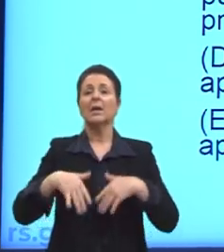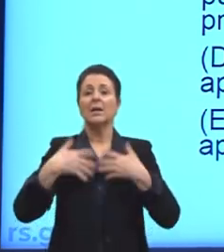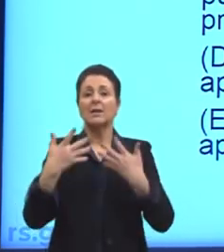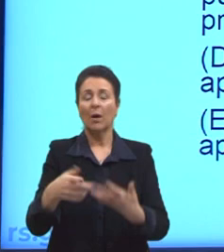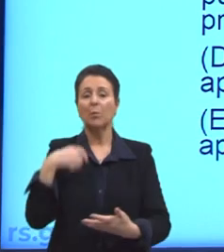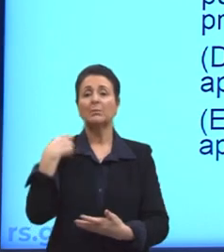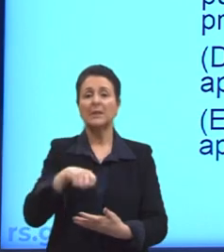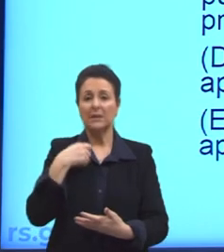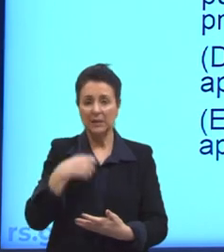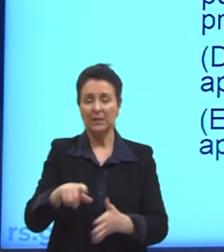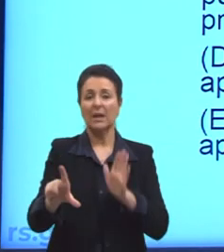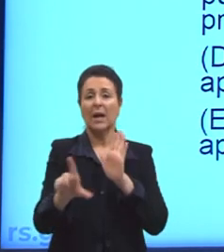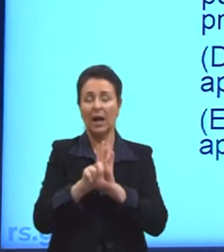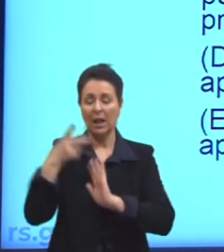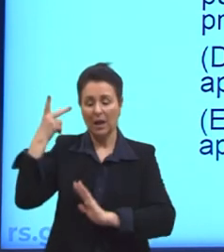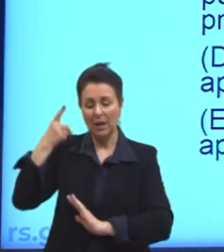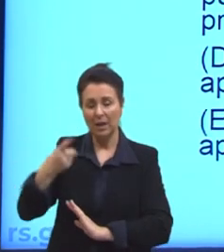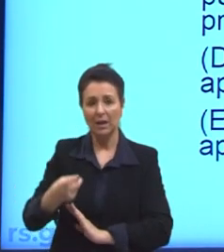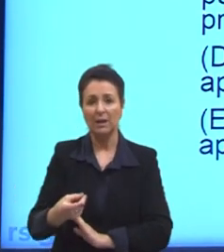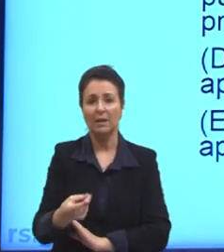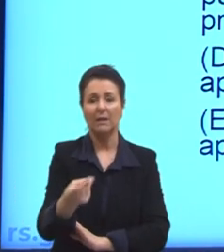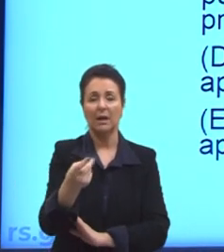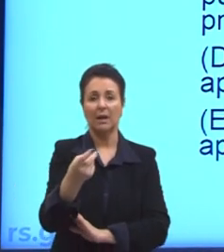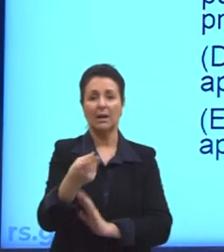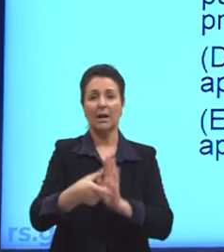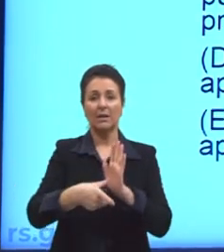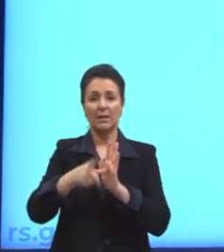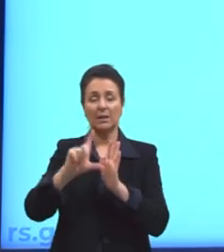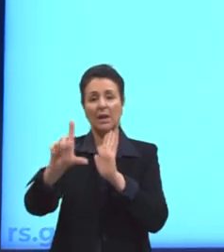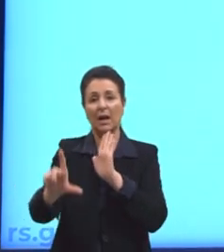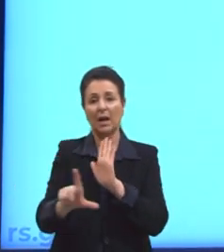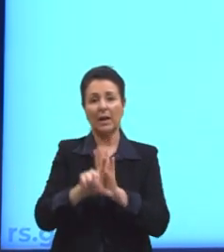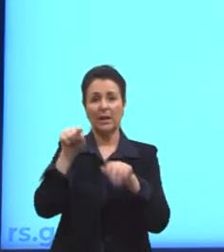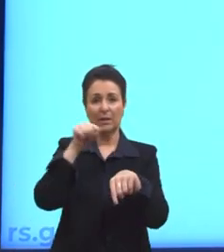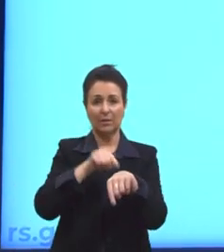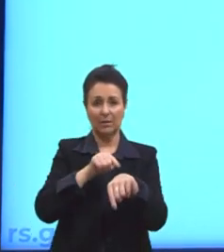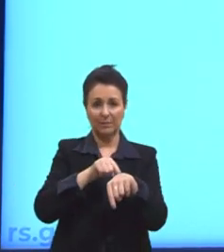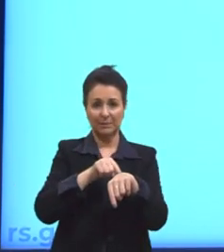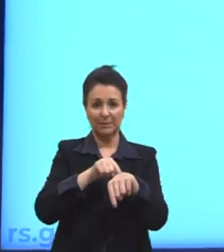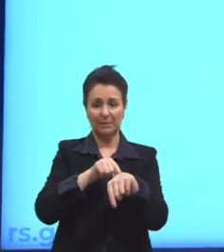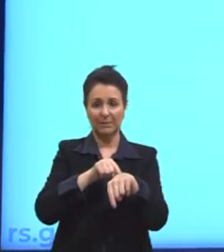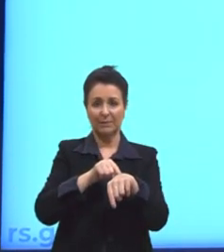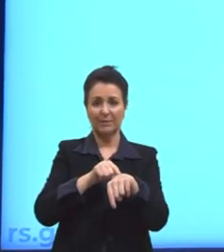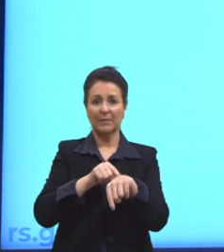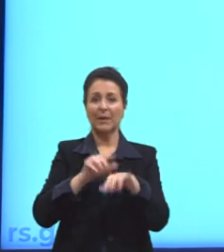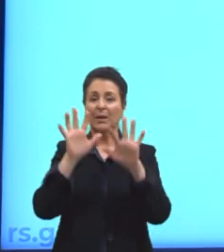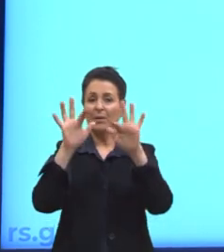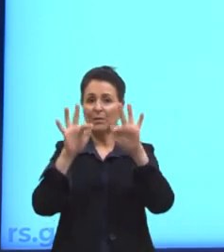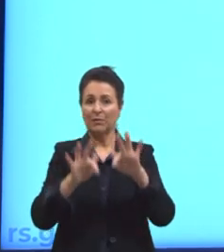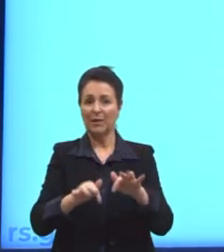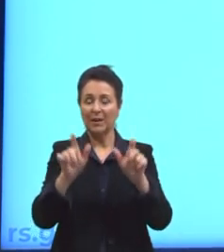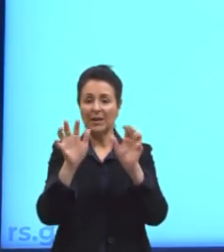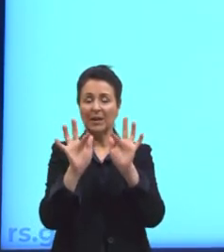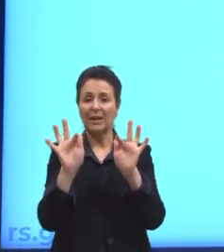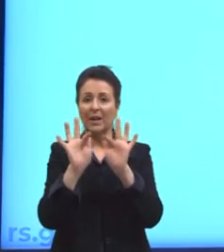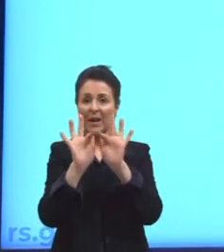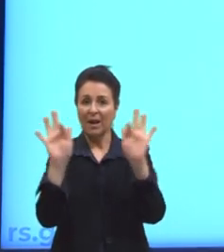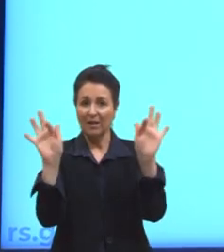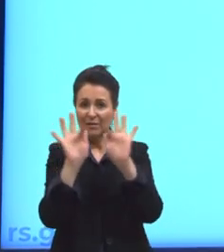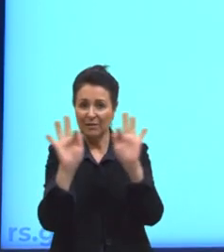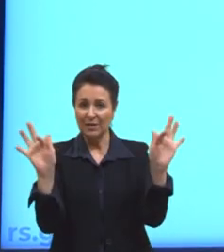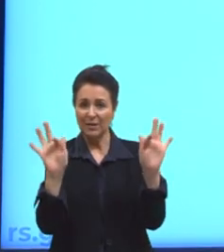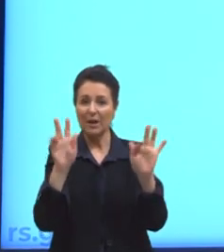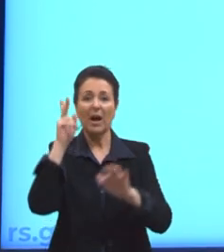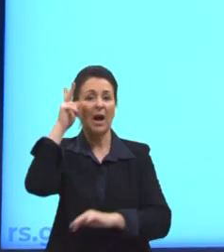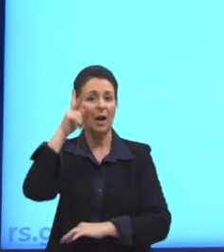então necessária a lei eterna da qual procede as leis temporais para fechar essa frase do Jax hã